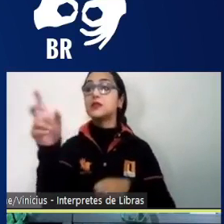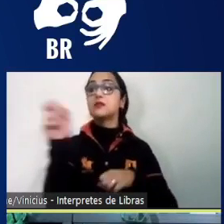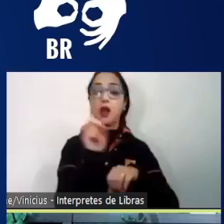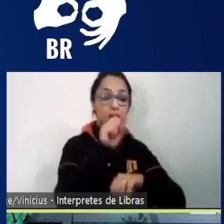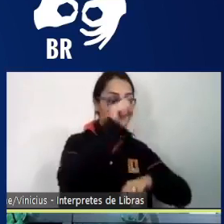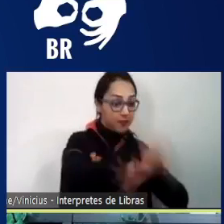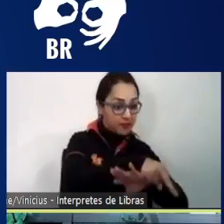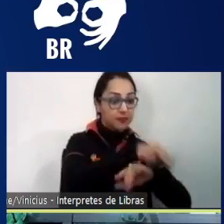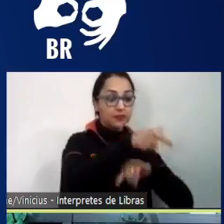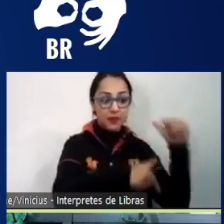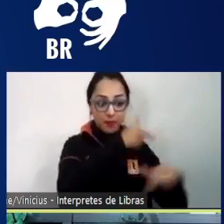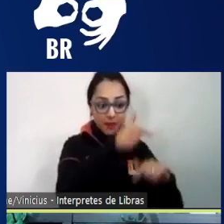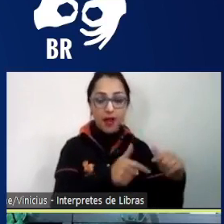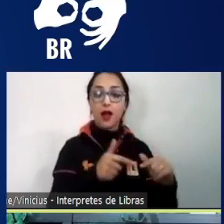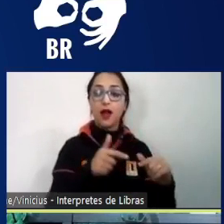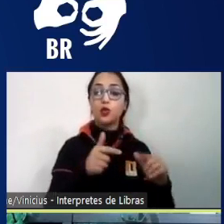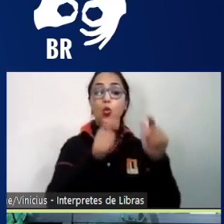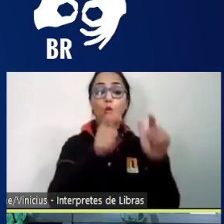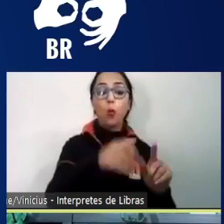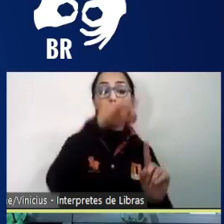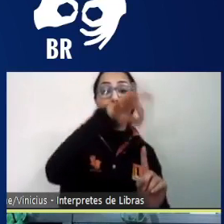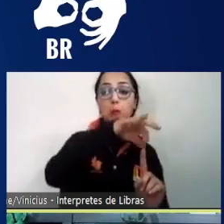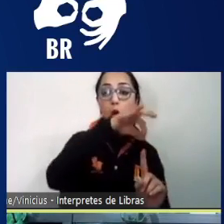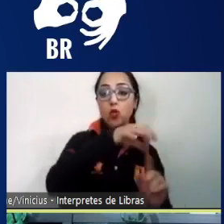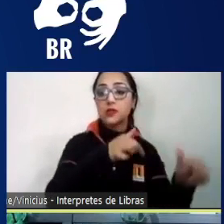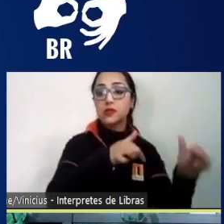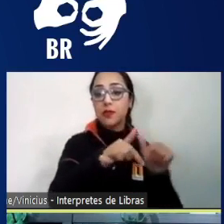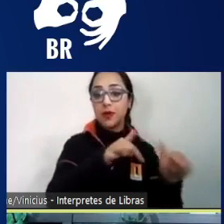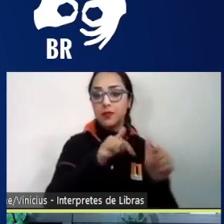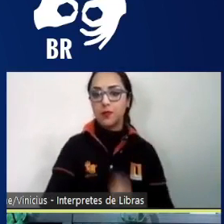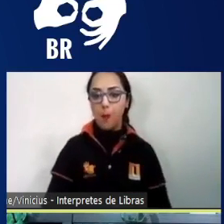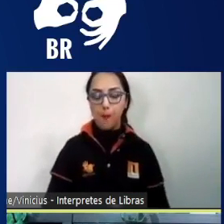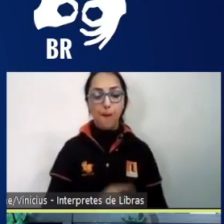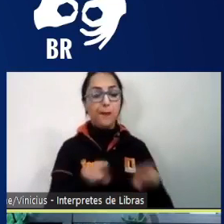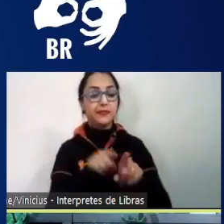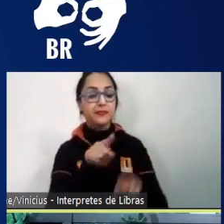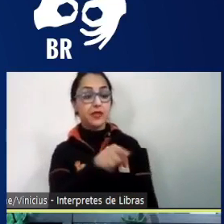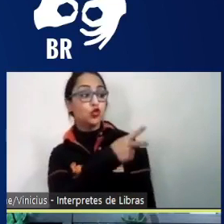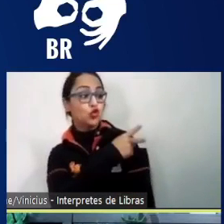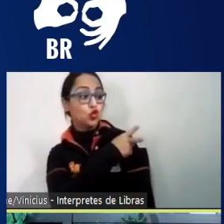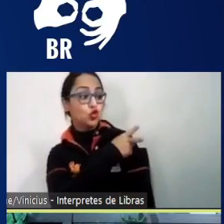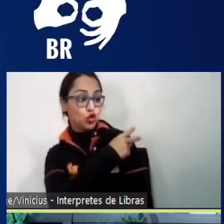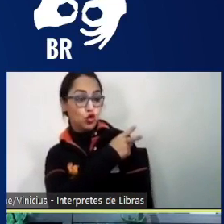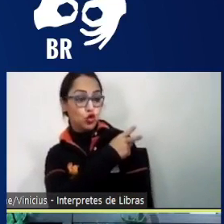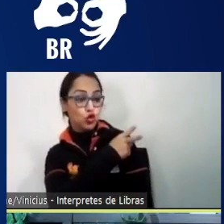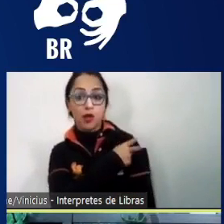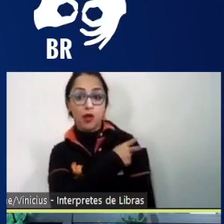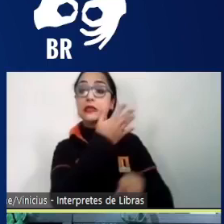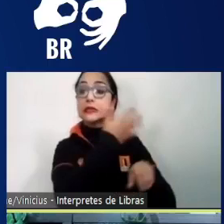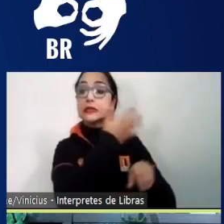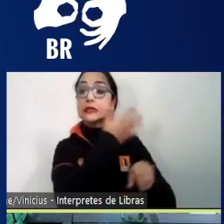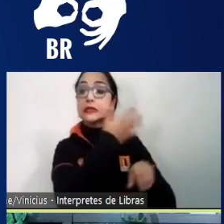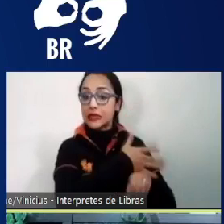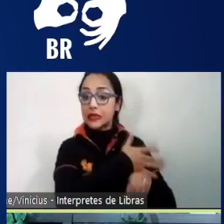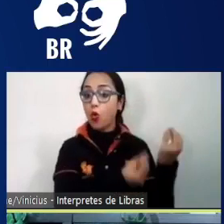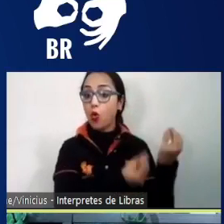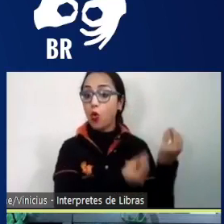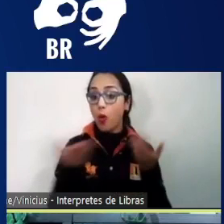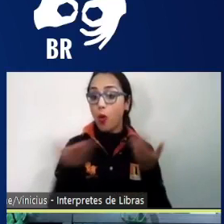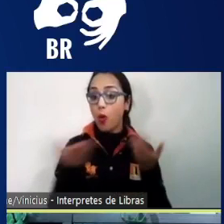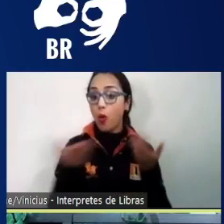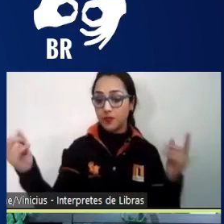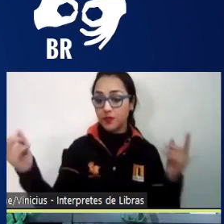né? A preparação dos gestores para receber esses públicos, a preparação